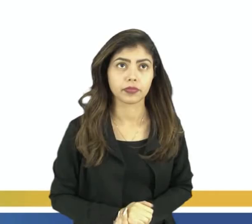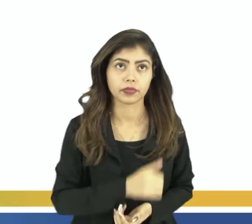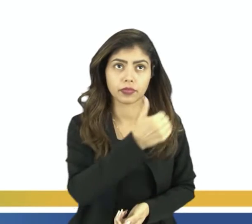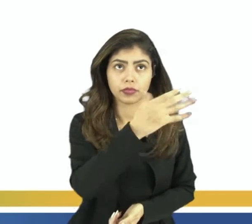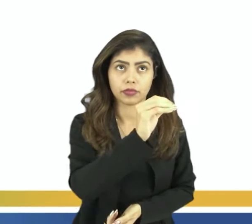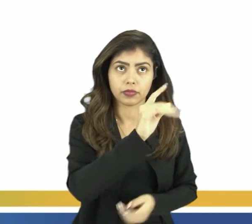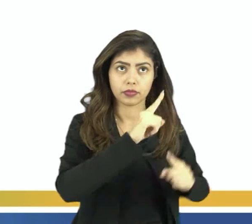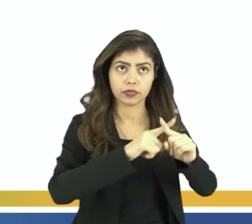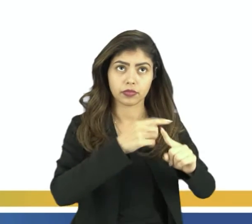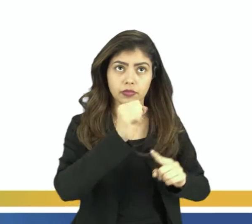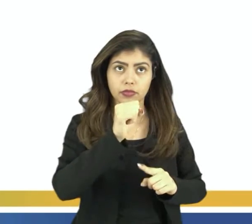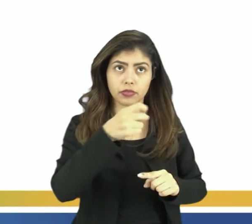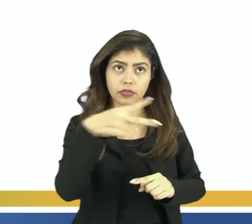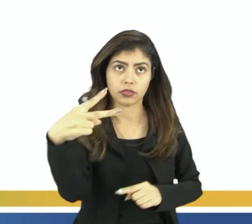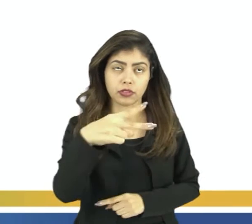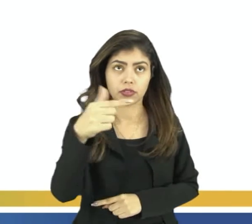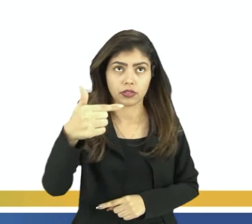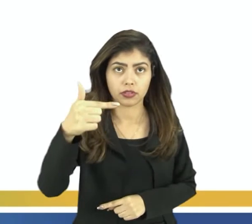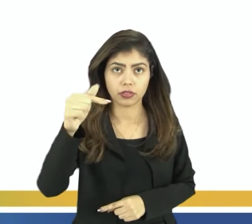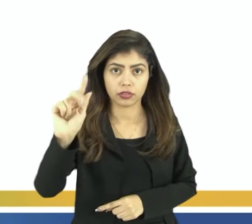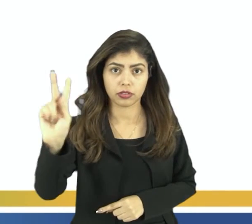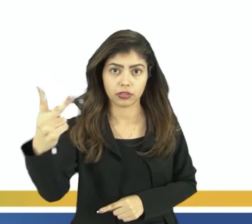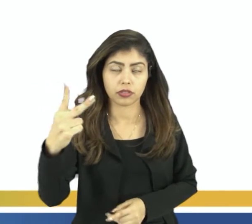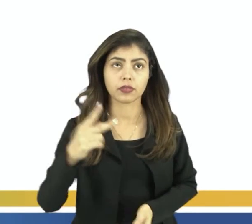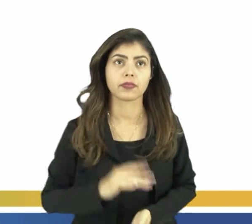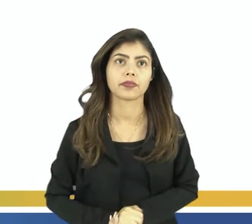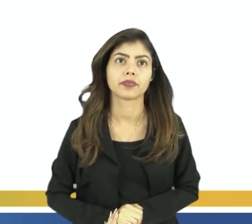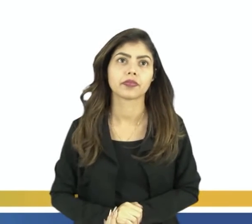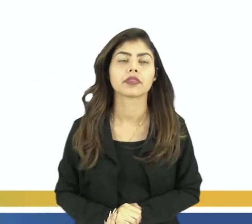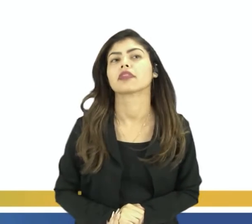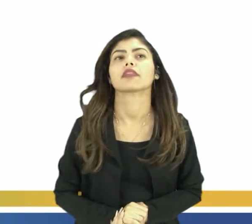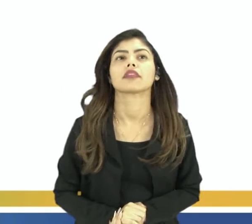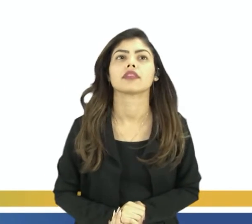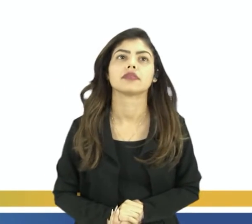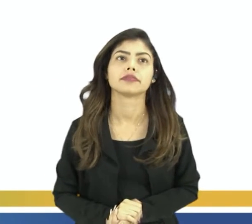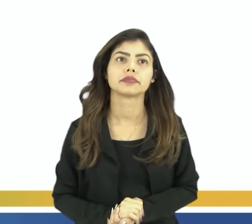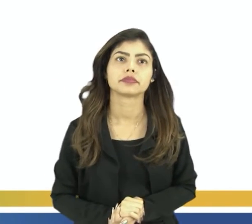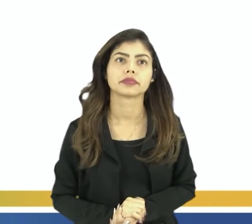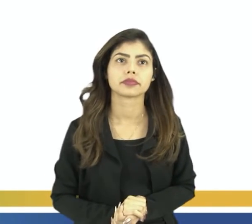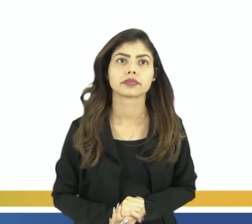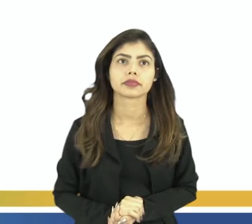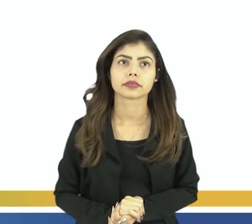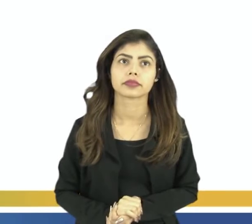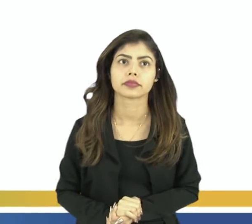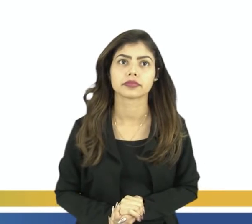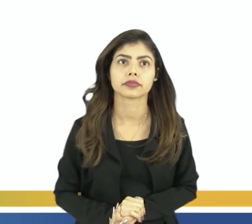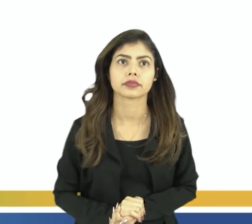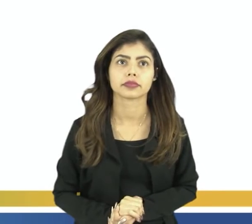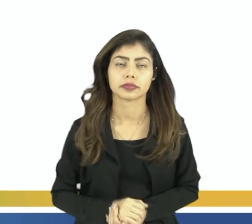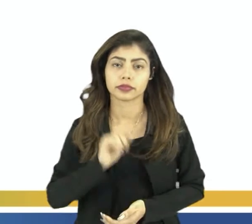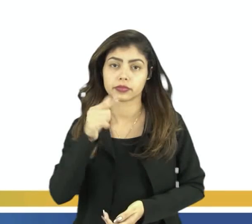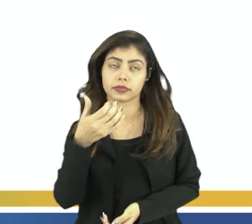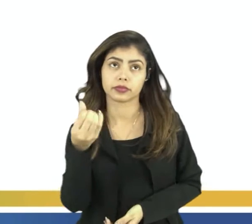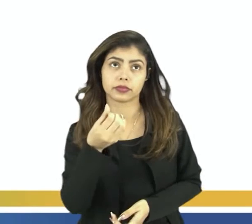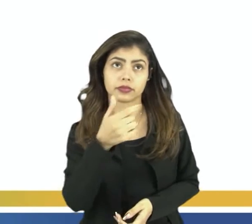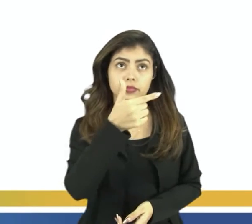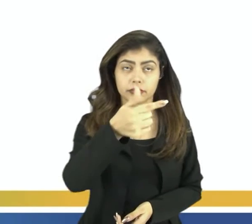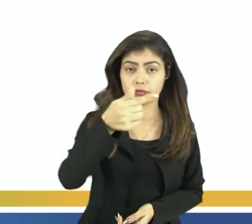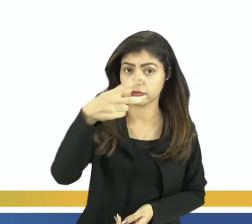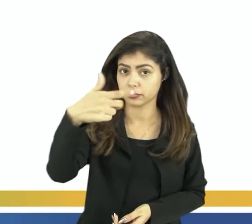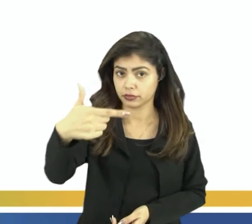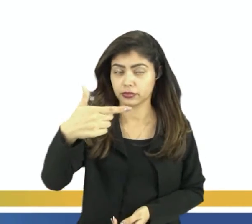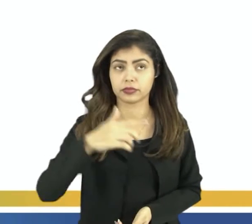H. 10,8, calculando aí, ó, do outro lado da igualdade, nós temos que 12 vezes 6, vou ter